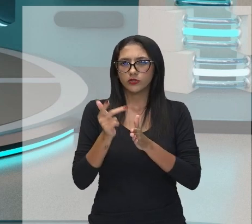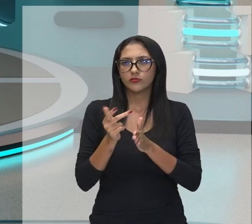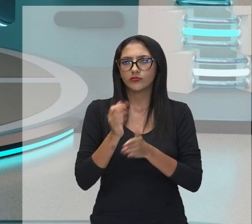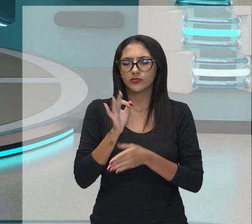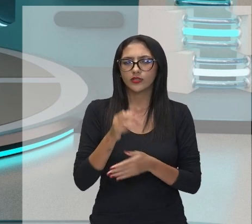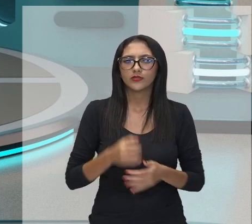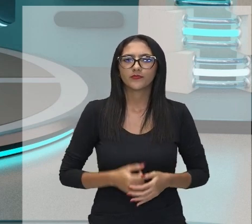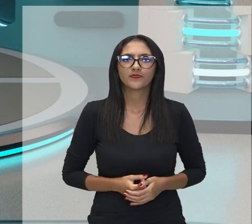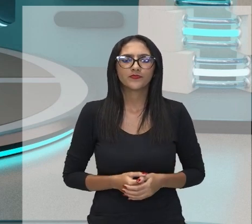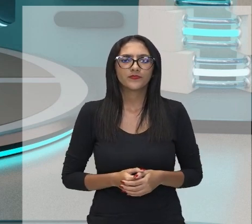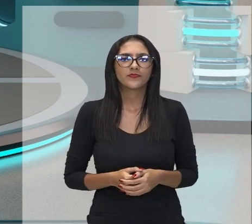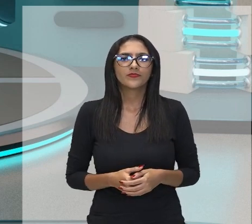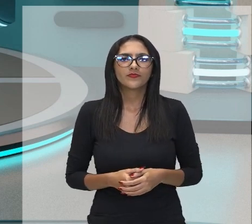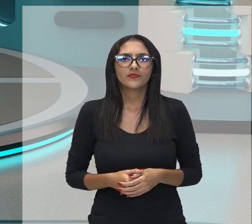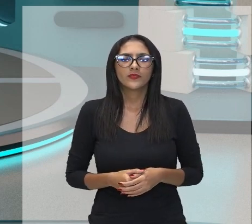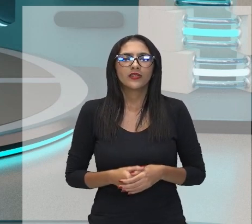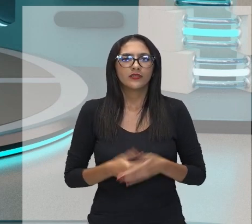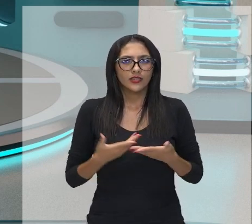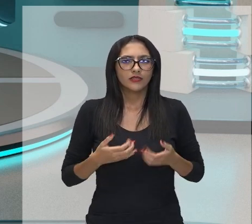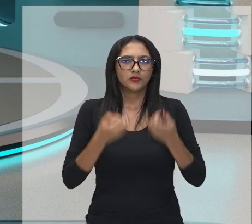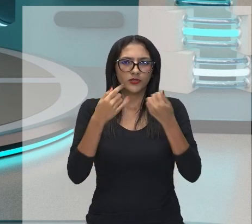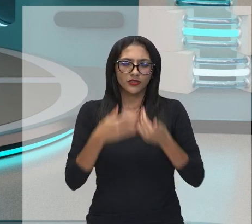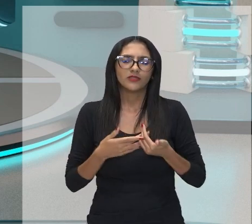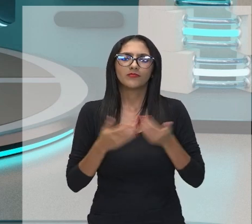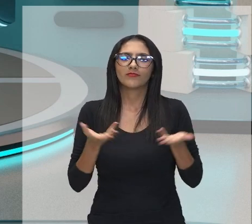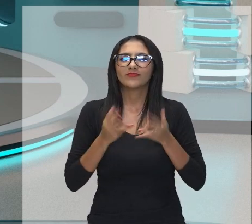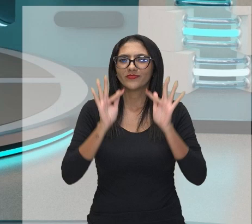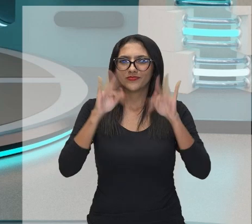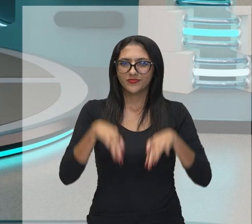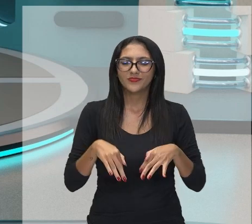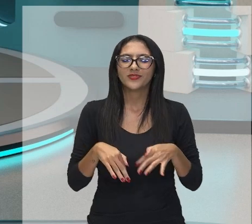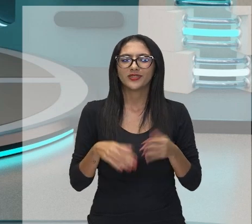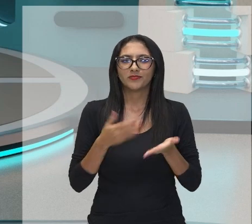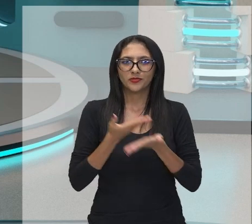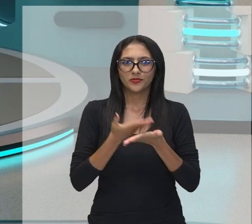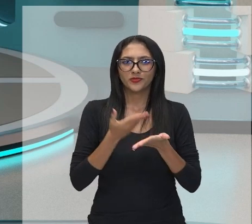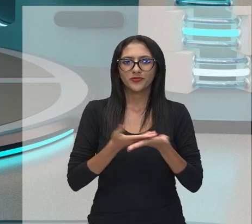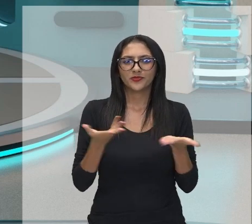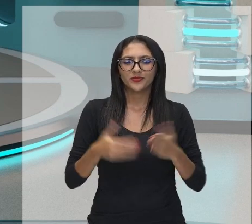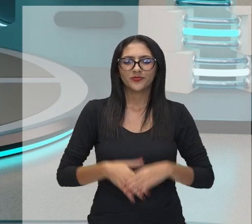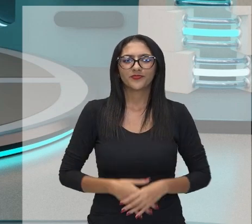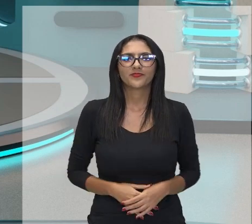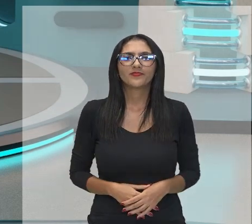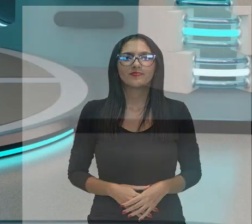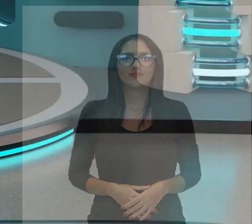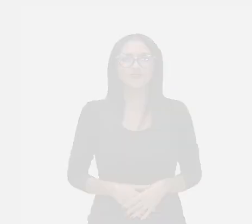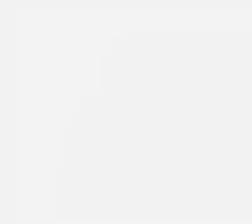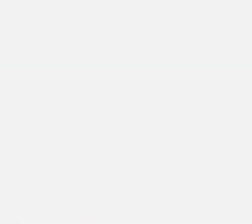Ok? Então, dito isto, finalizamos o nosso momento de aula aqui.